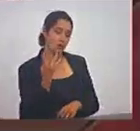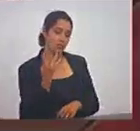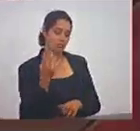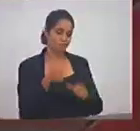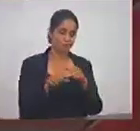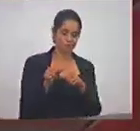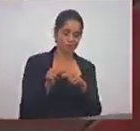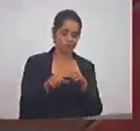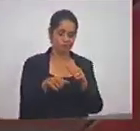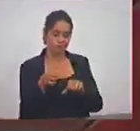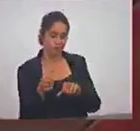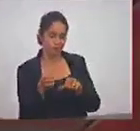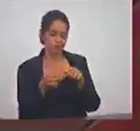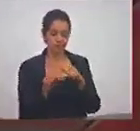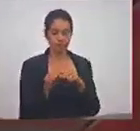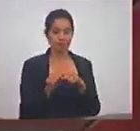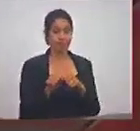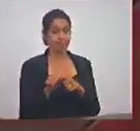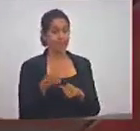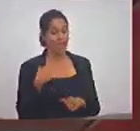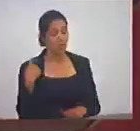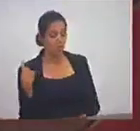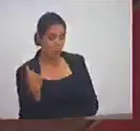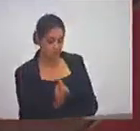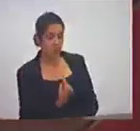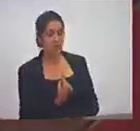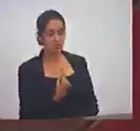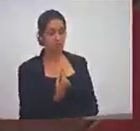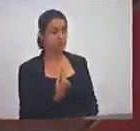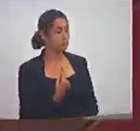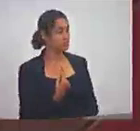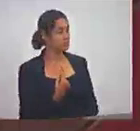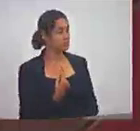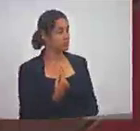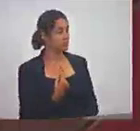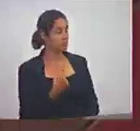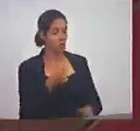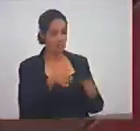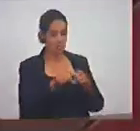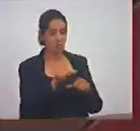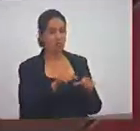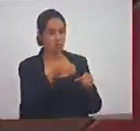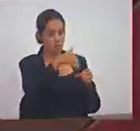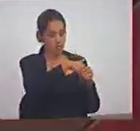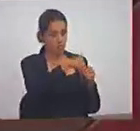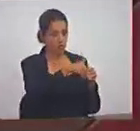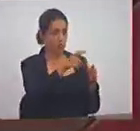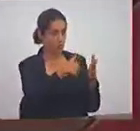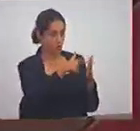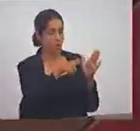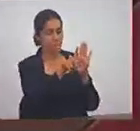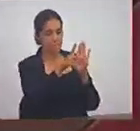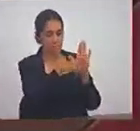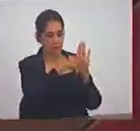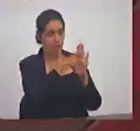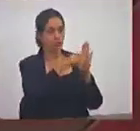ser votado quando o Casale estava aqui, acabei vindo para esta casa de leis, mudou a questão de votação, aí retirou o projeto.